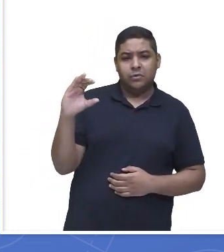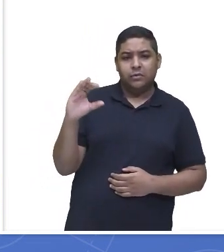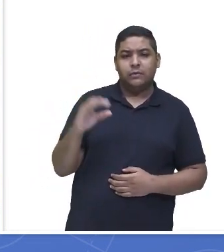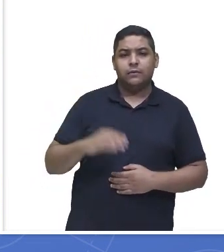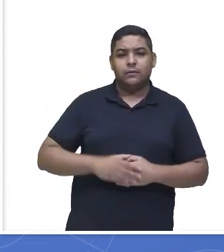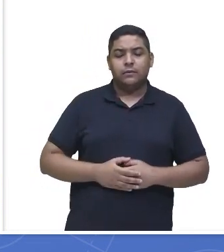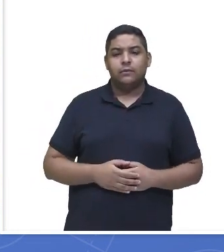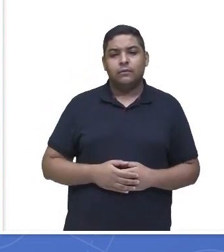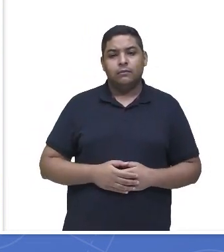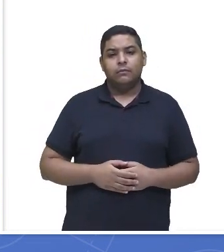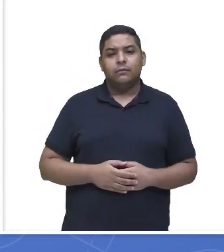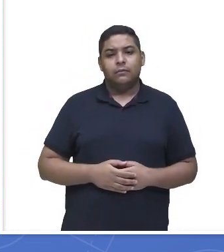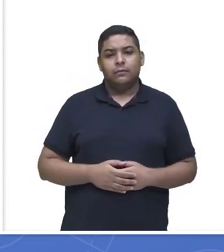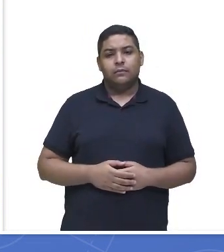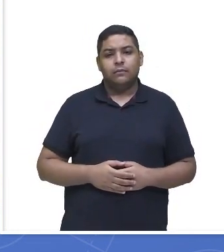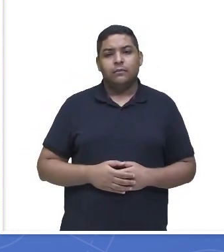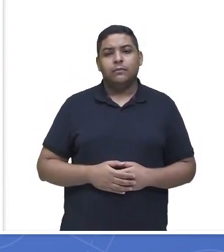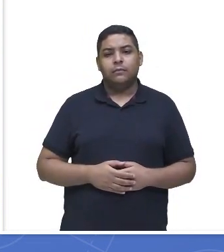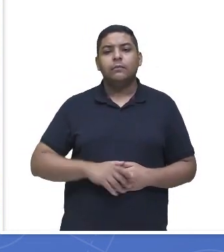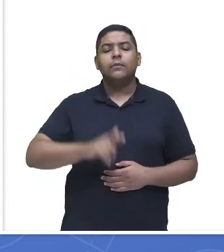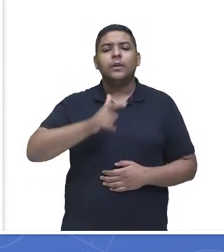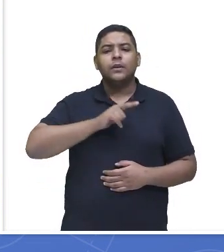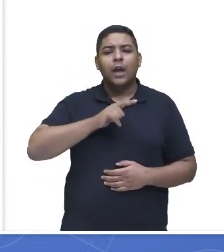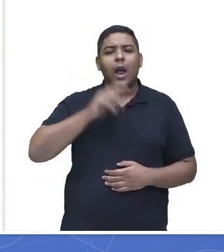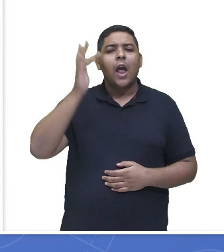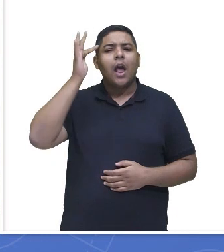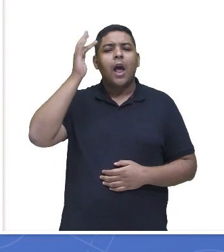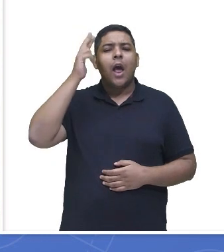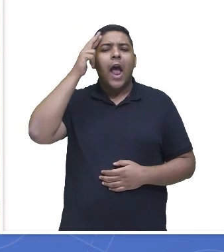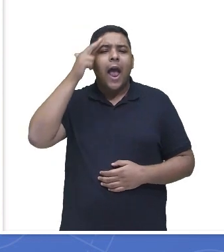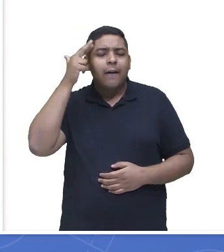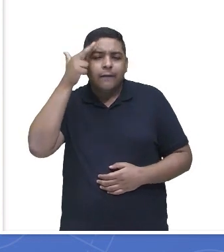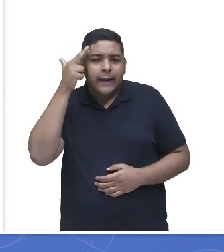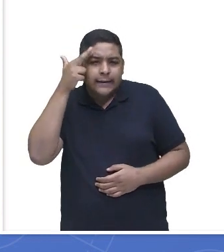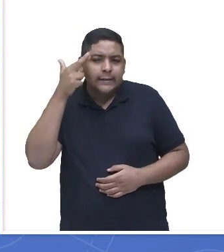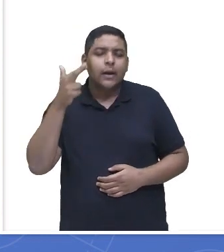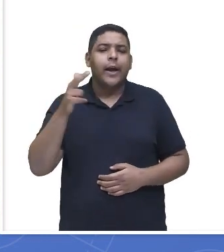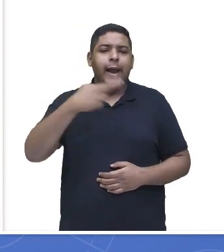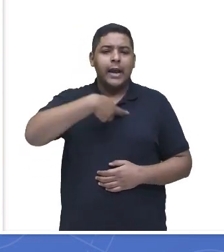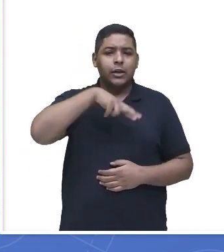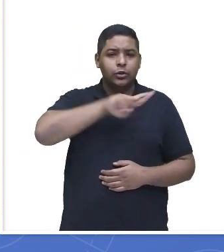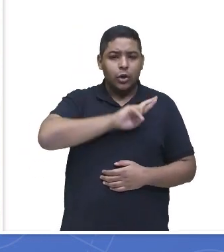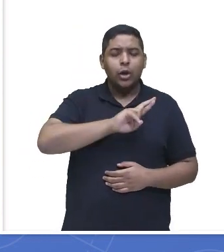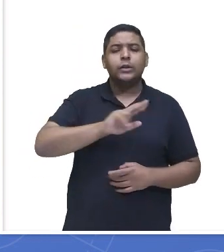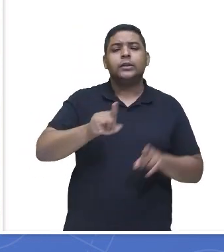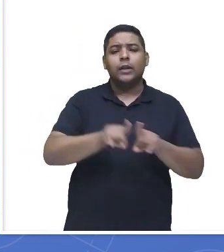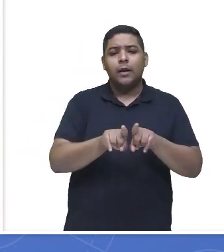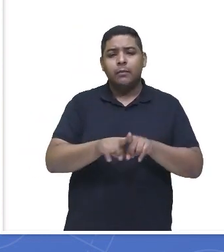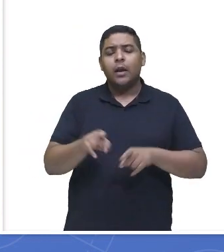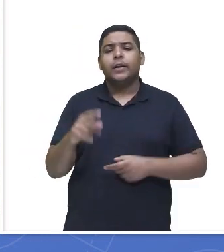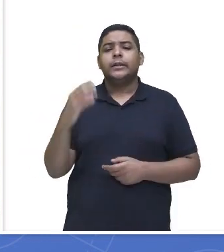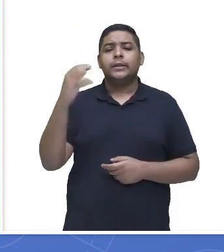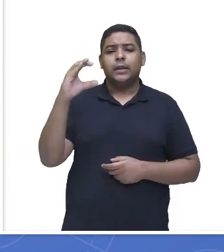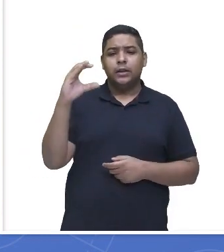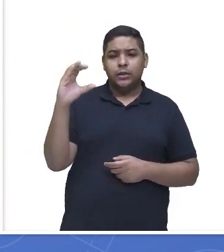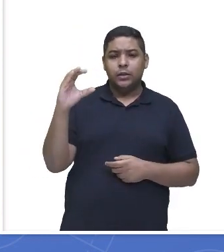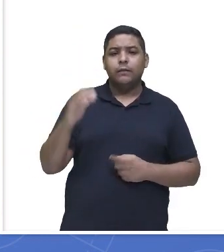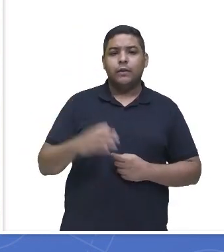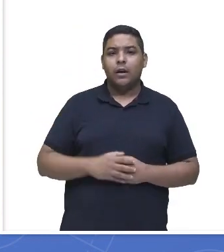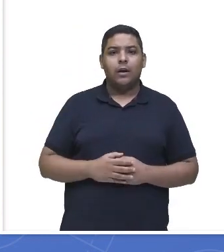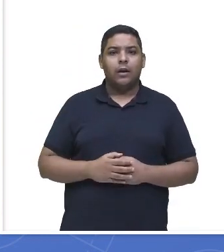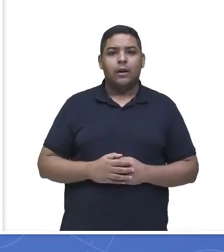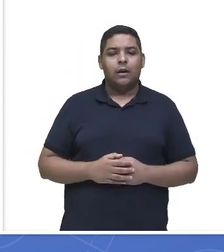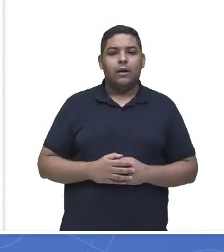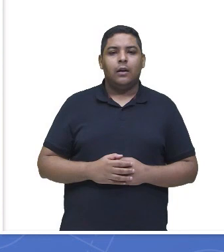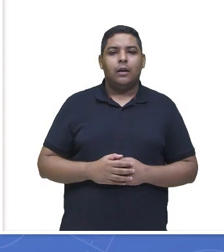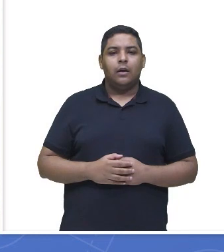Acho que a ideia é de trazer uma reflexão tanto religiosa como científica. É importante porque a ideia de Deus não vai morrer